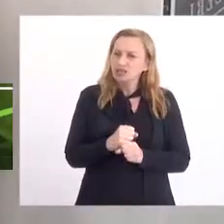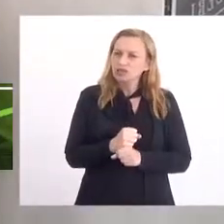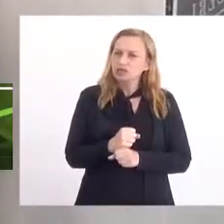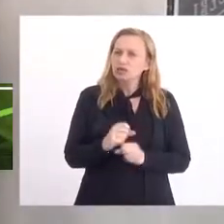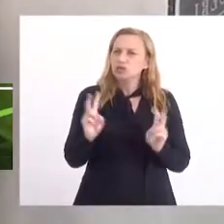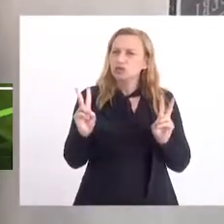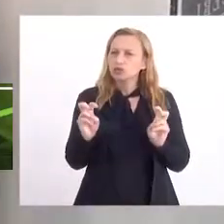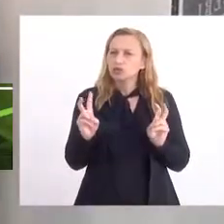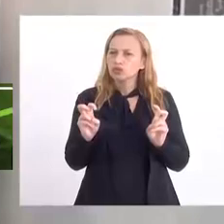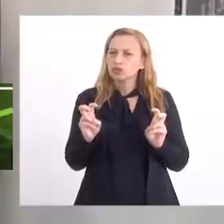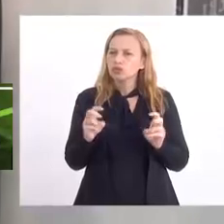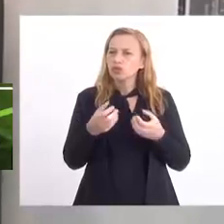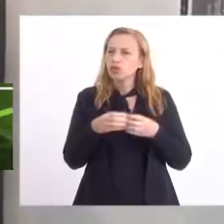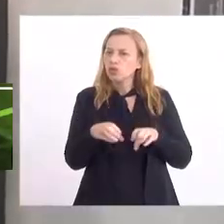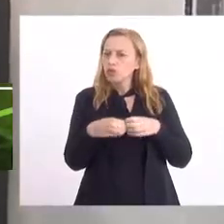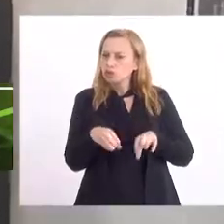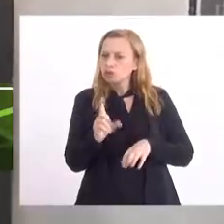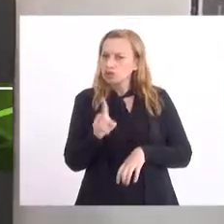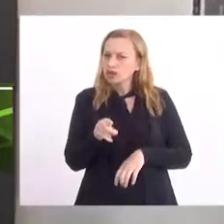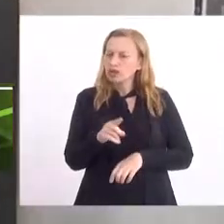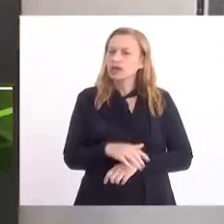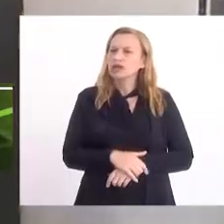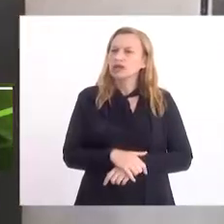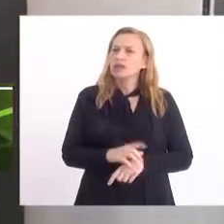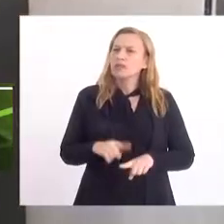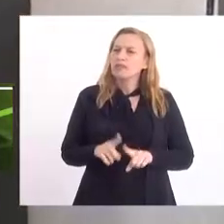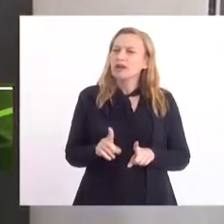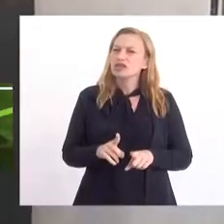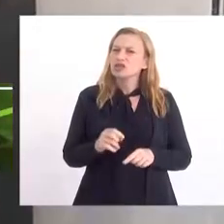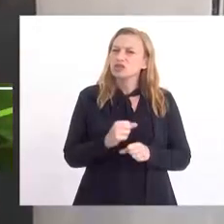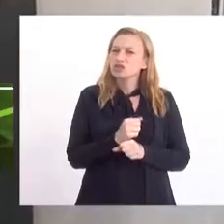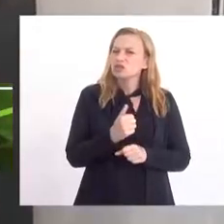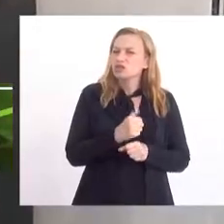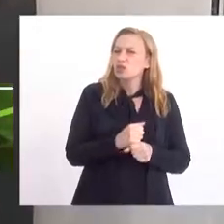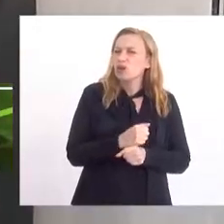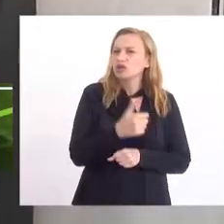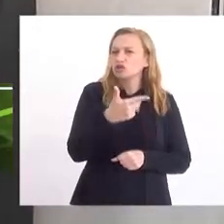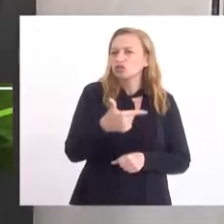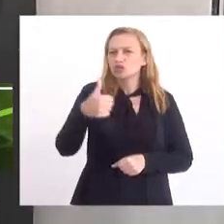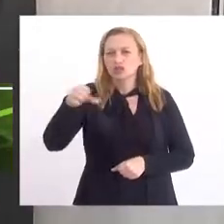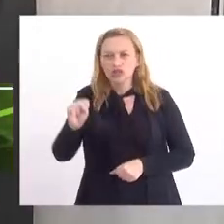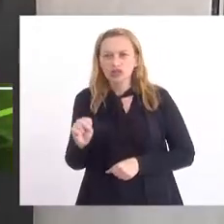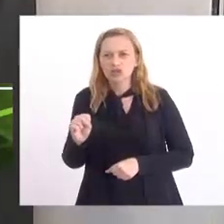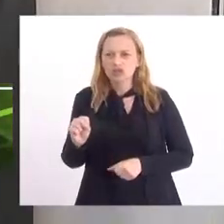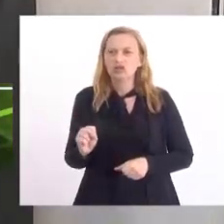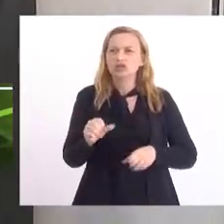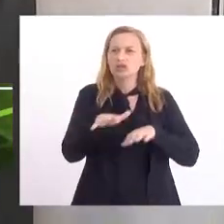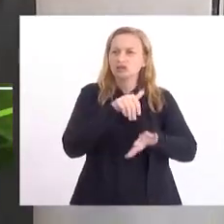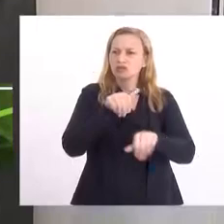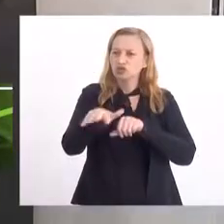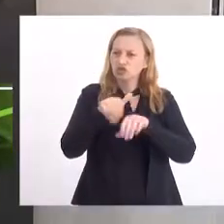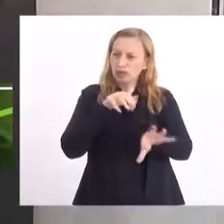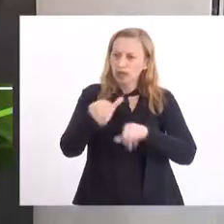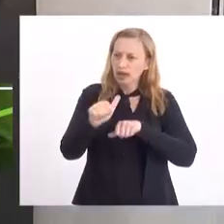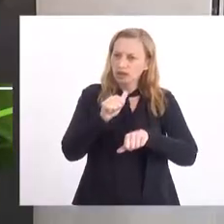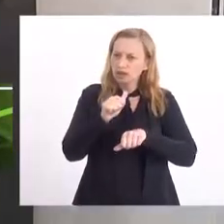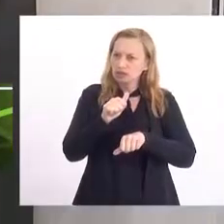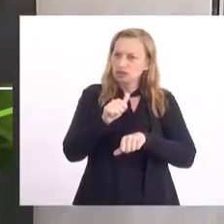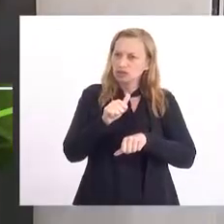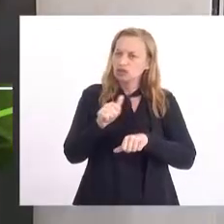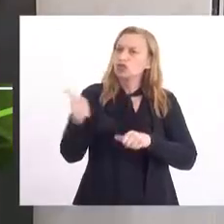sobre o concurso, né? Só que em 2018, por exemplo, foi feita uma chamada e